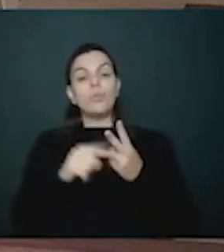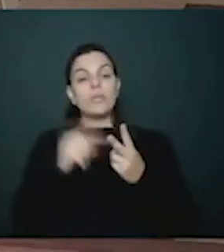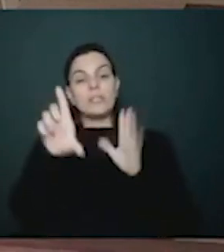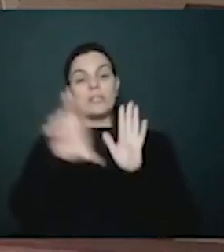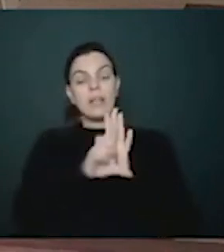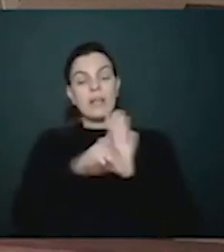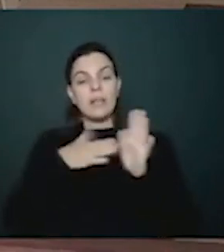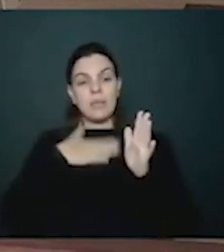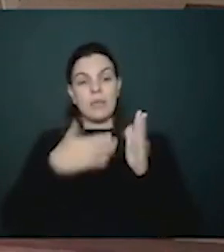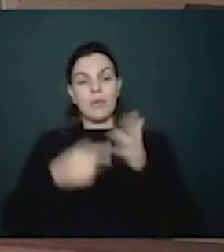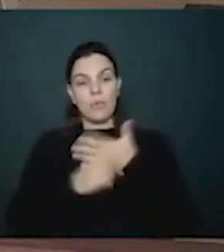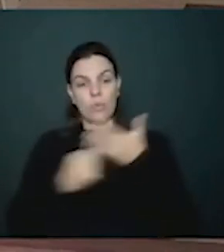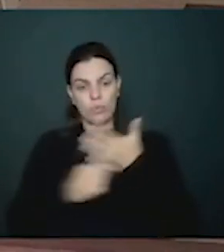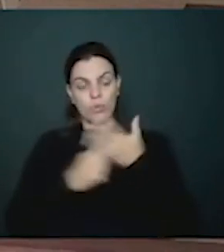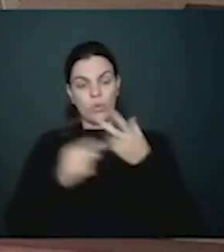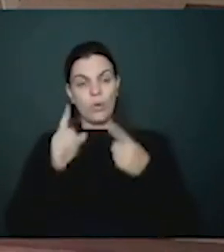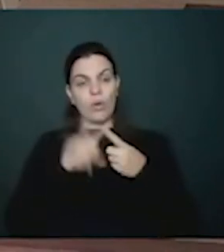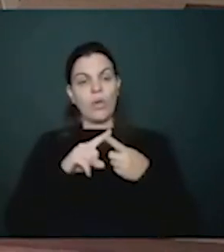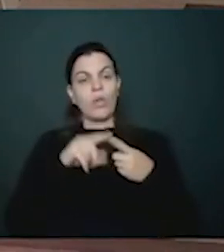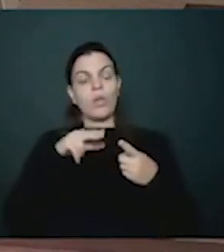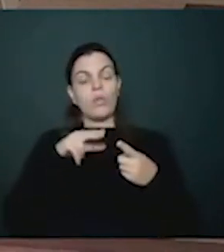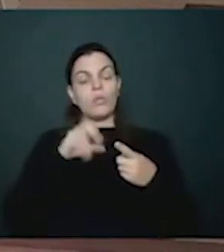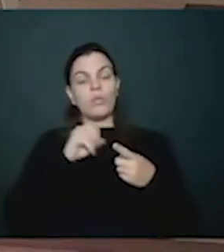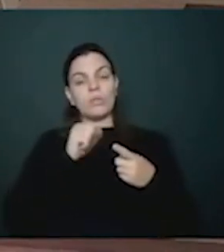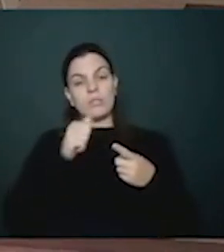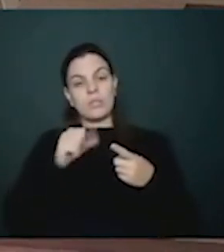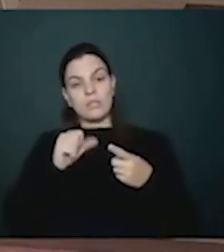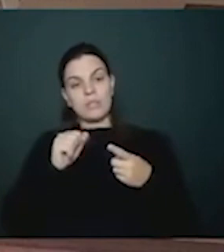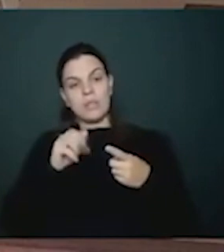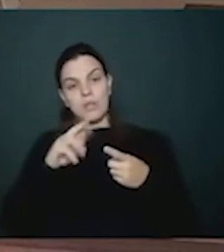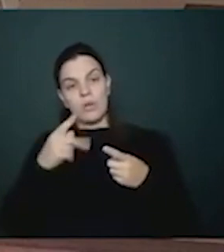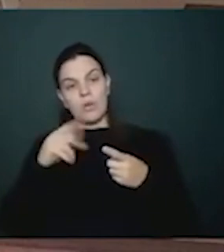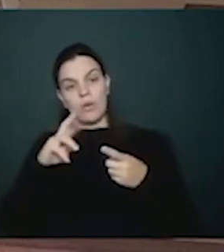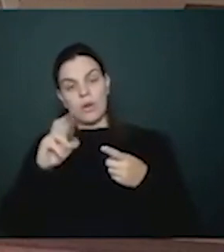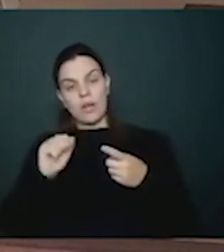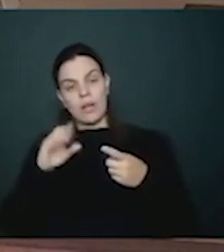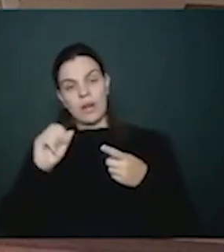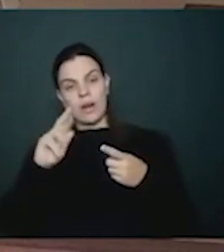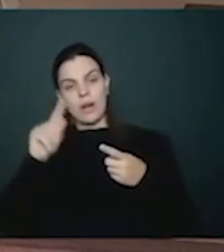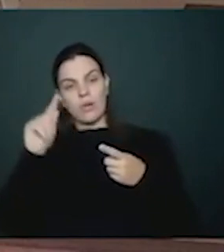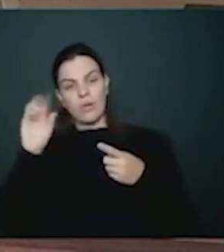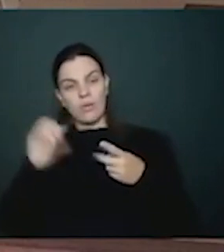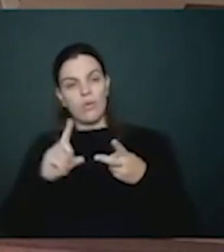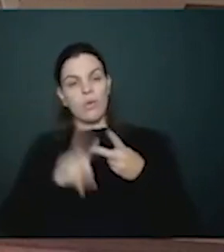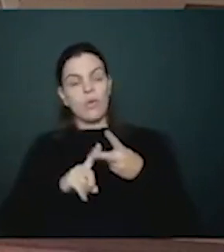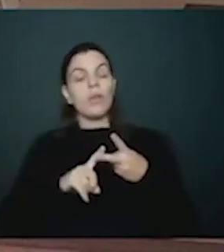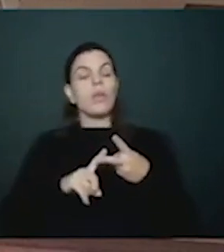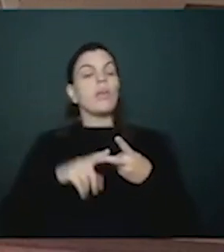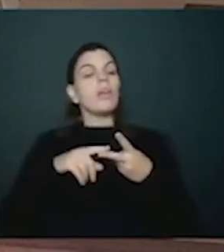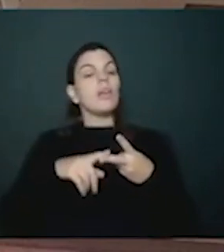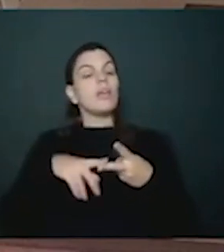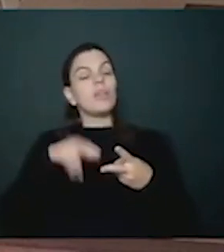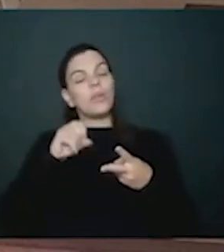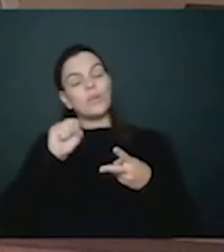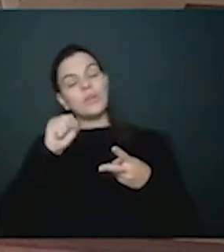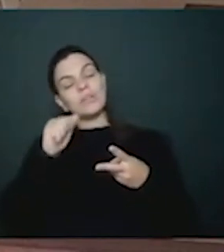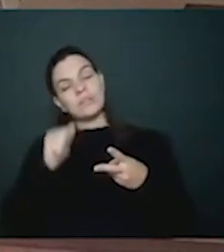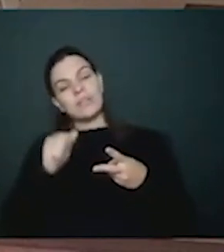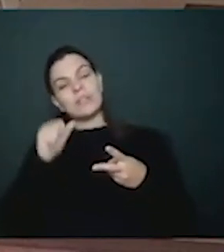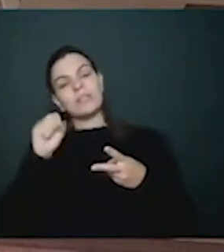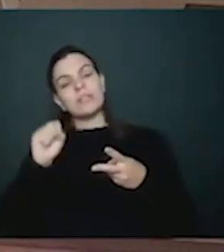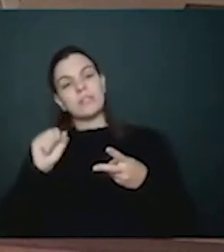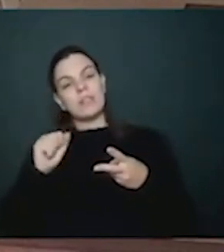do Carmo no calendário oficial e a outra que instituiu a festa de Nossa Senhora do Perpétuo Socorro, que nós comemoramos durante